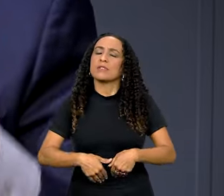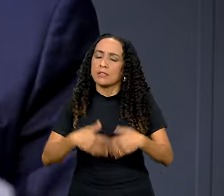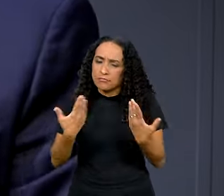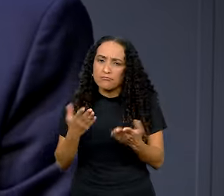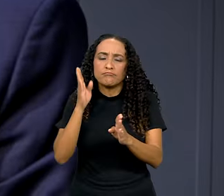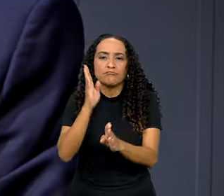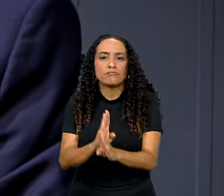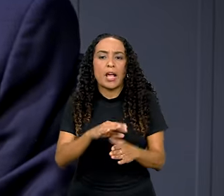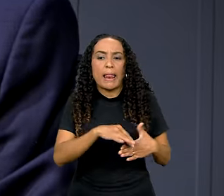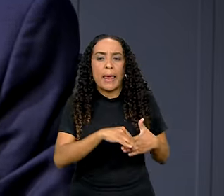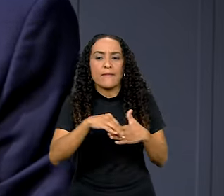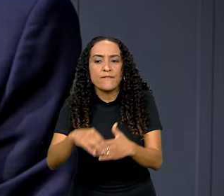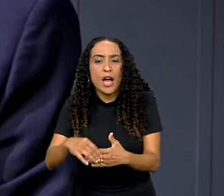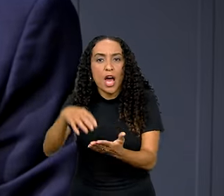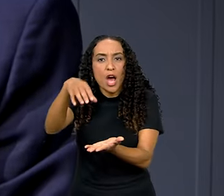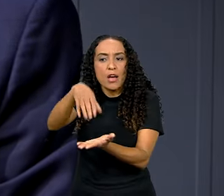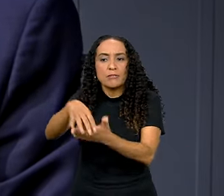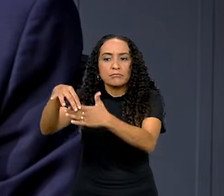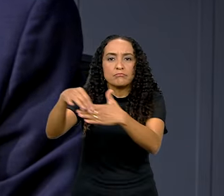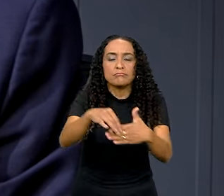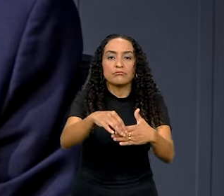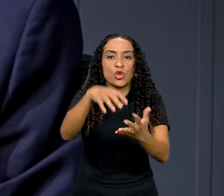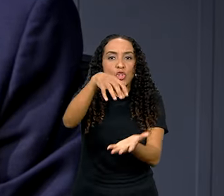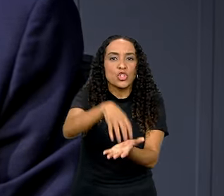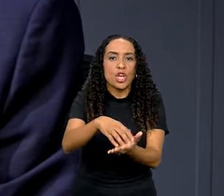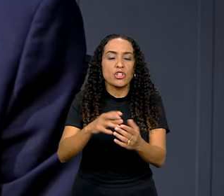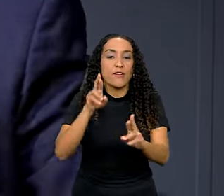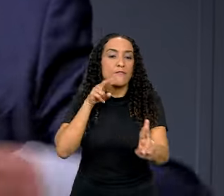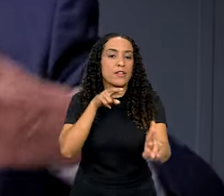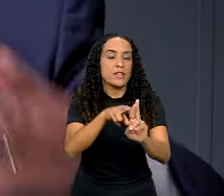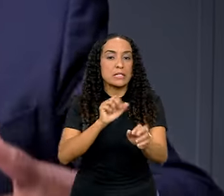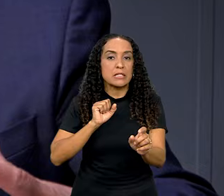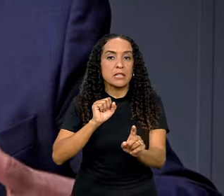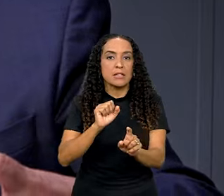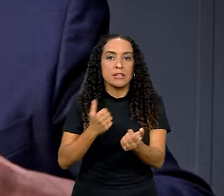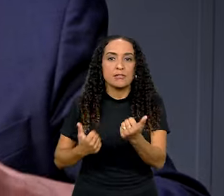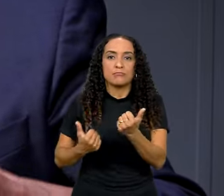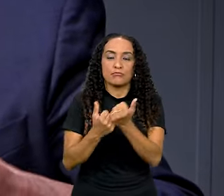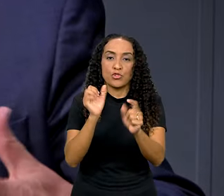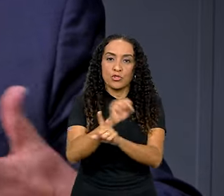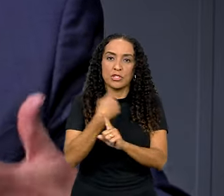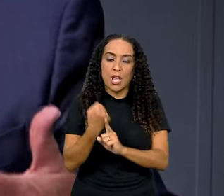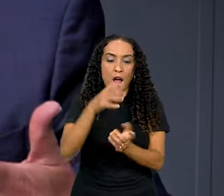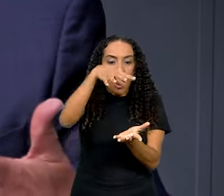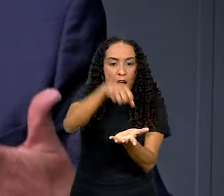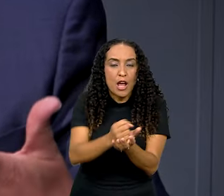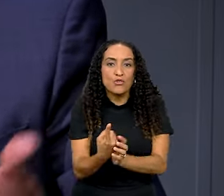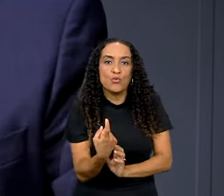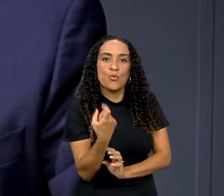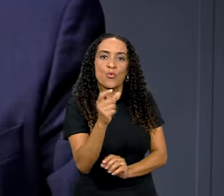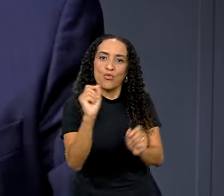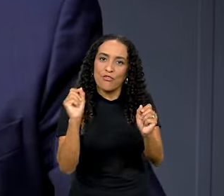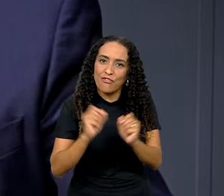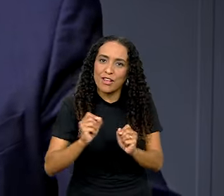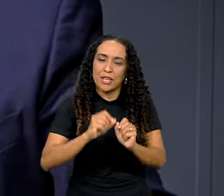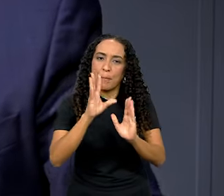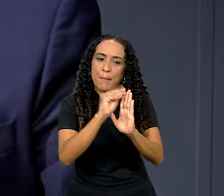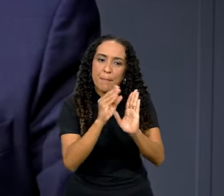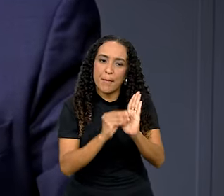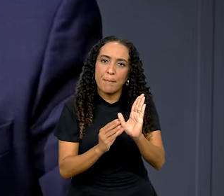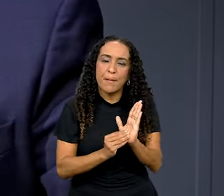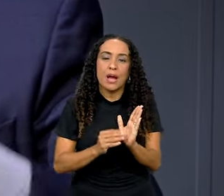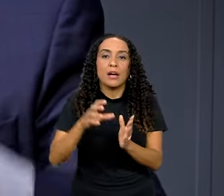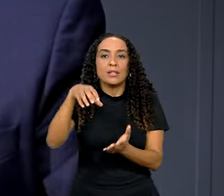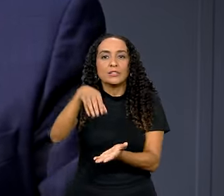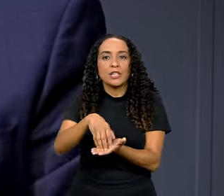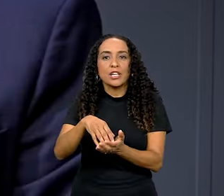é levar num centro de referência da Assistência Social ali fazer o cadastro o cadastro único e dentro